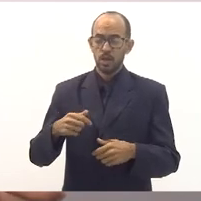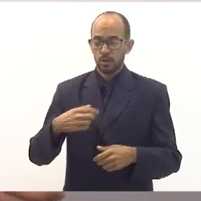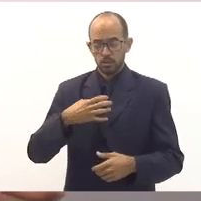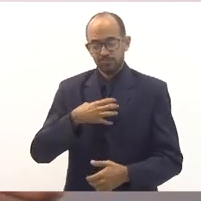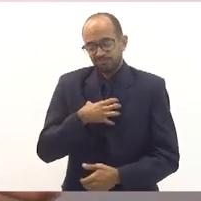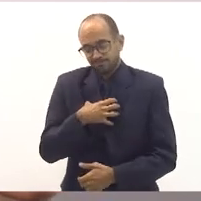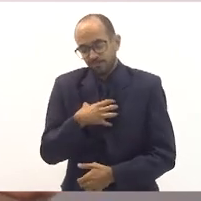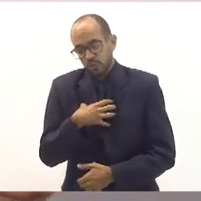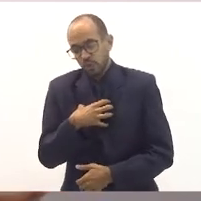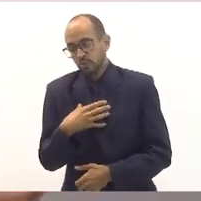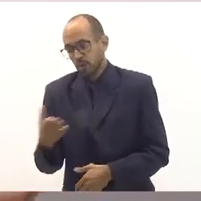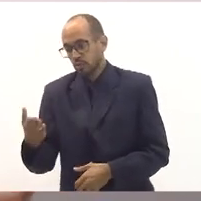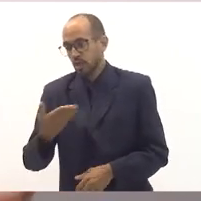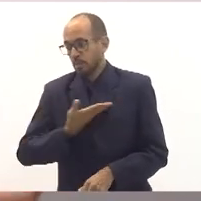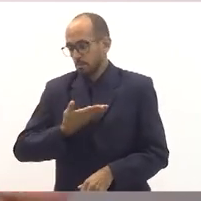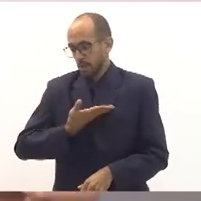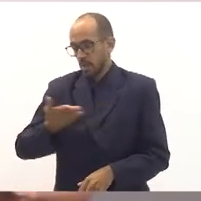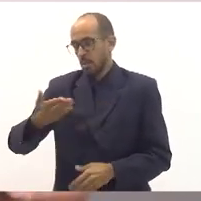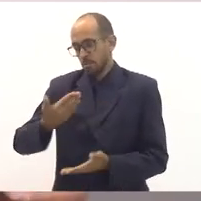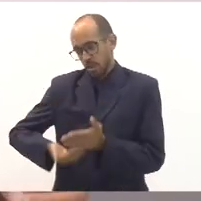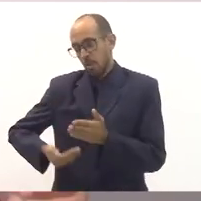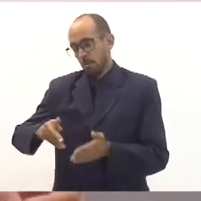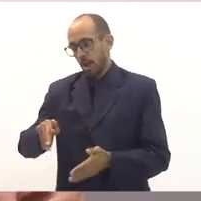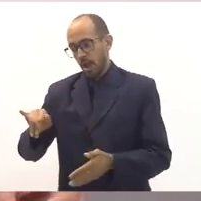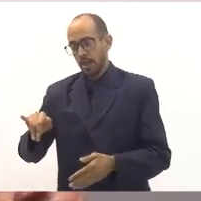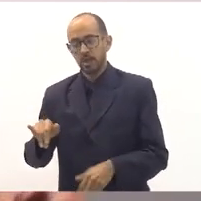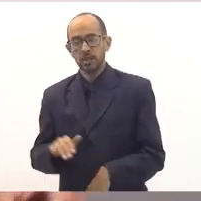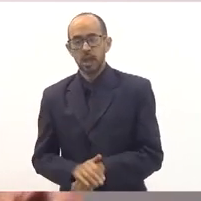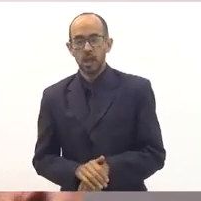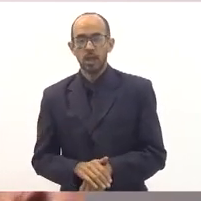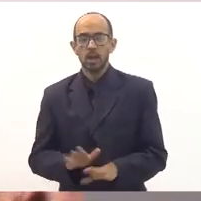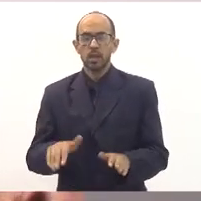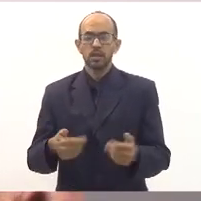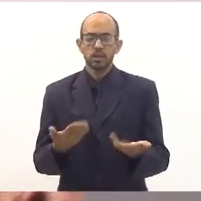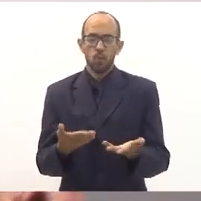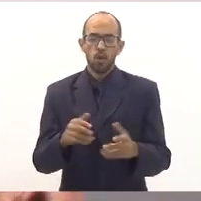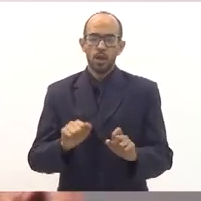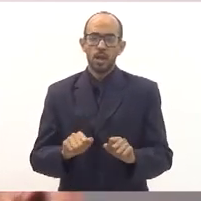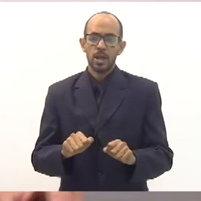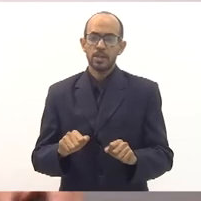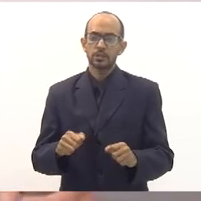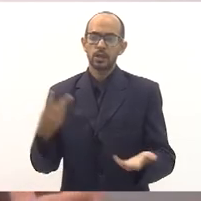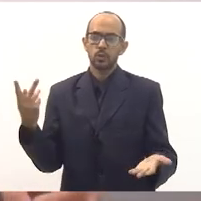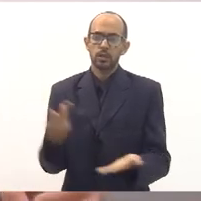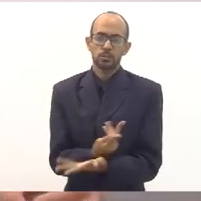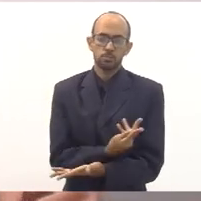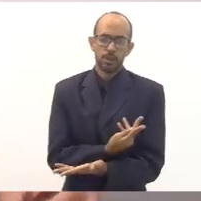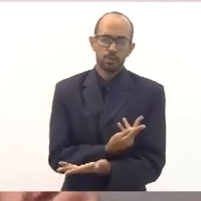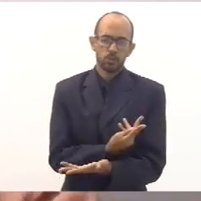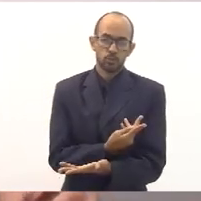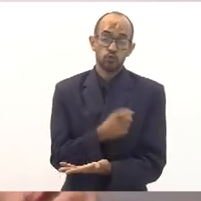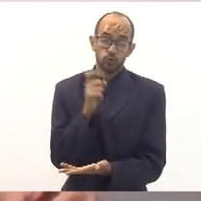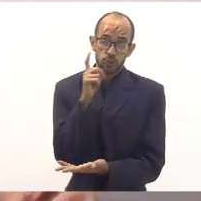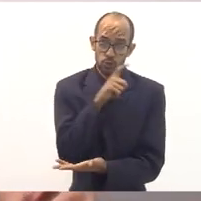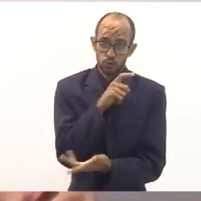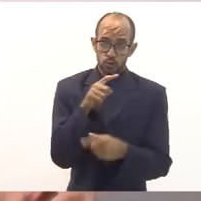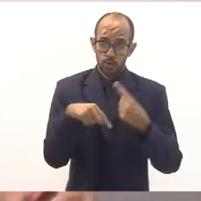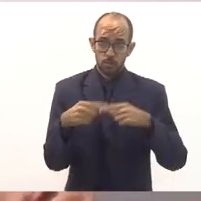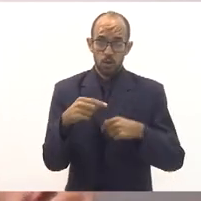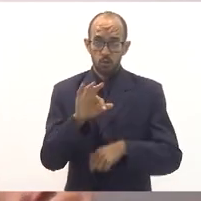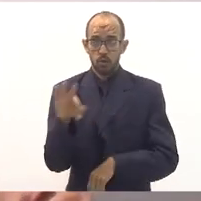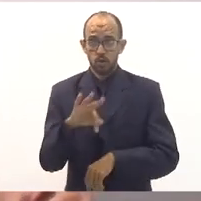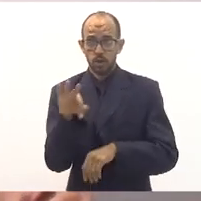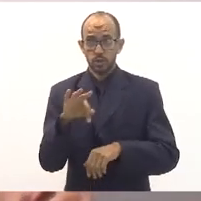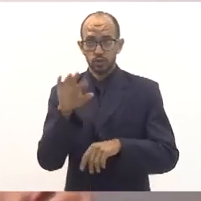a a colega e esse drama em nome de uma de uma lei que depois na faculdade direito eu vim a